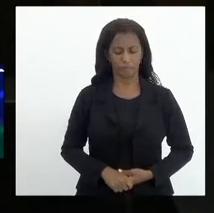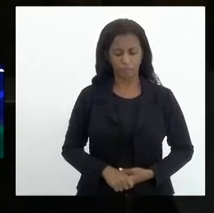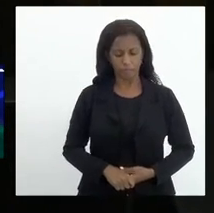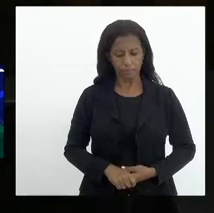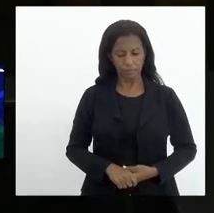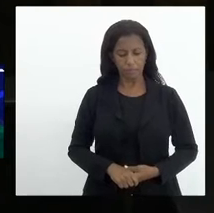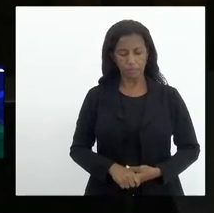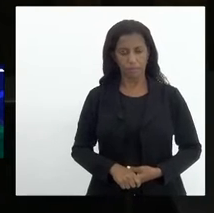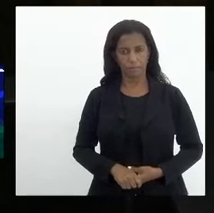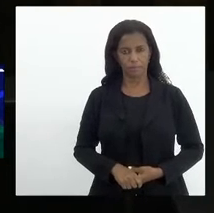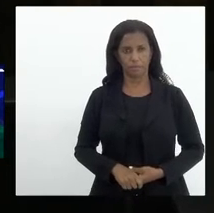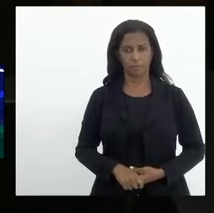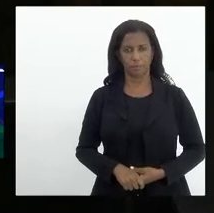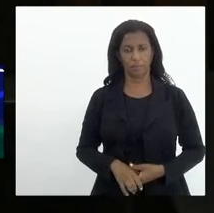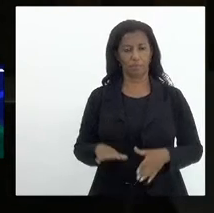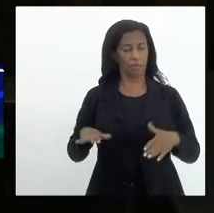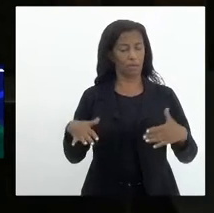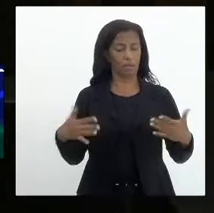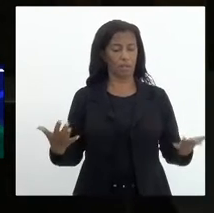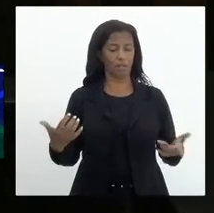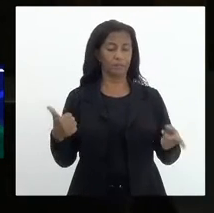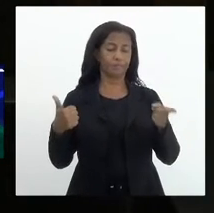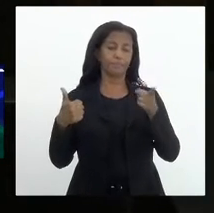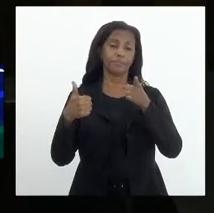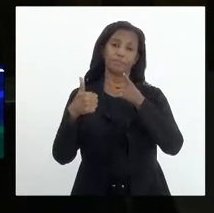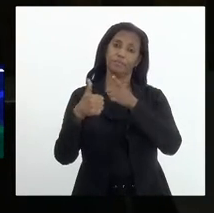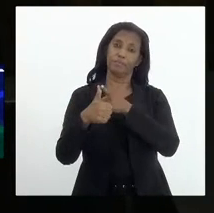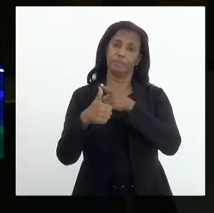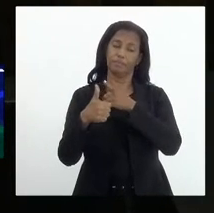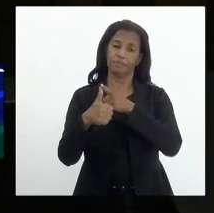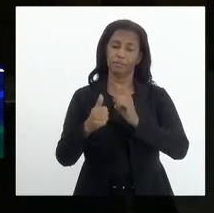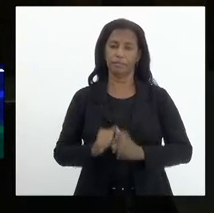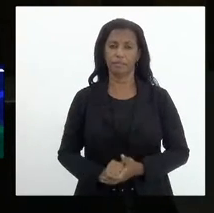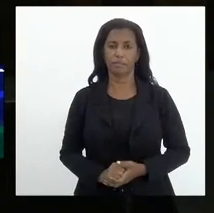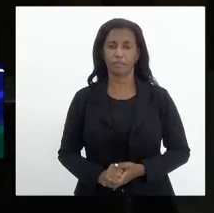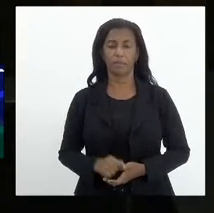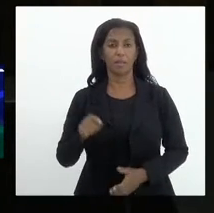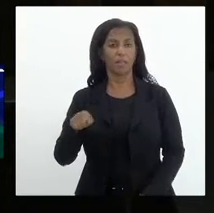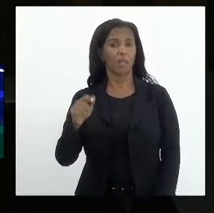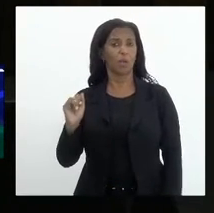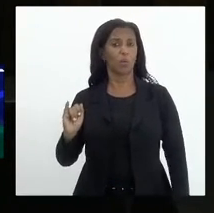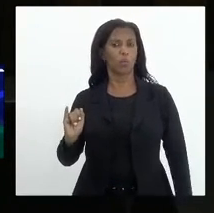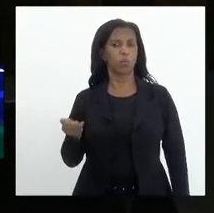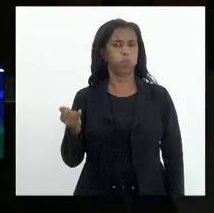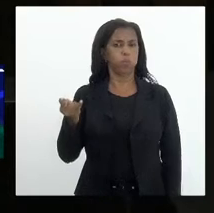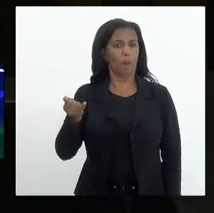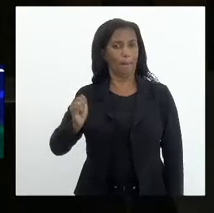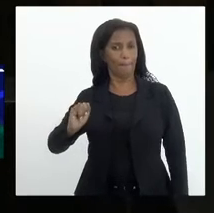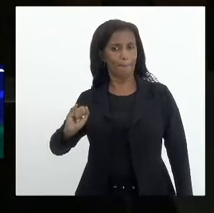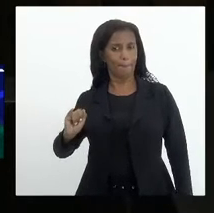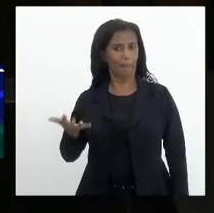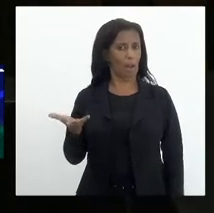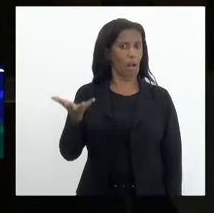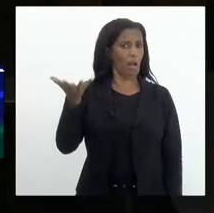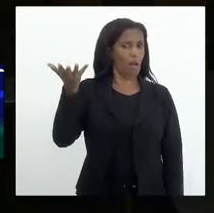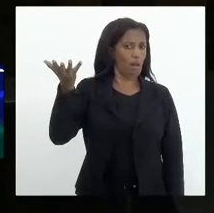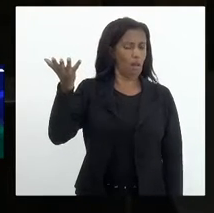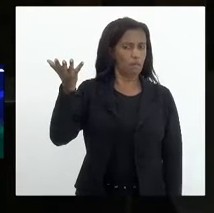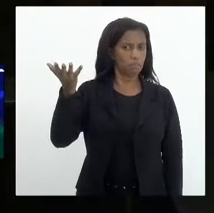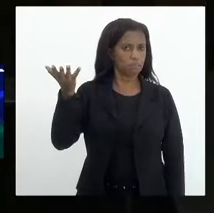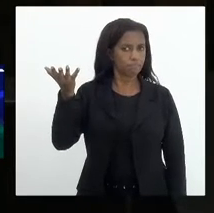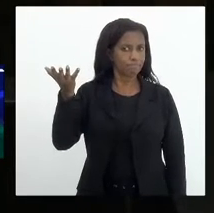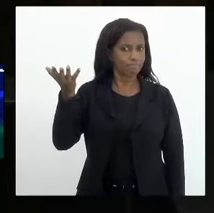Ora, primeiro, que estas alíquotas são altas, eu não diria que são